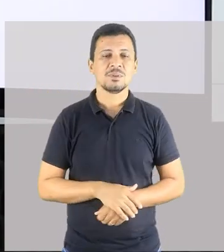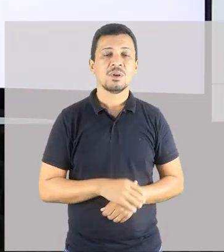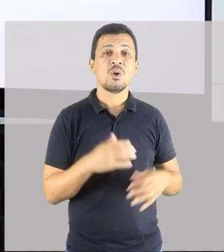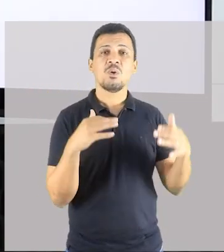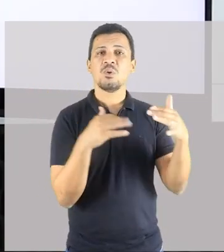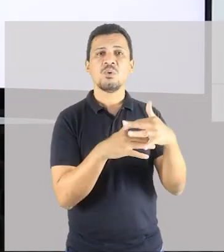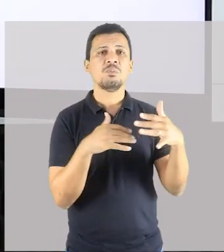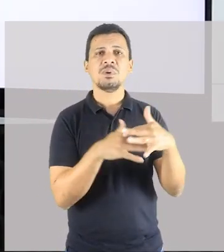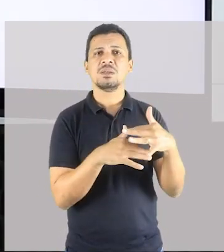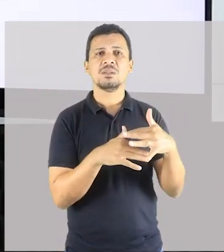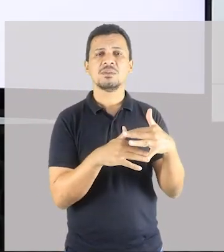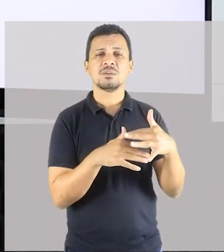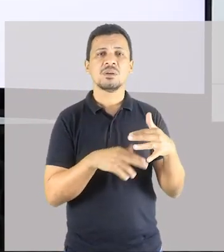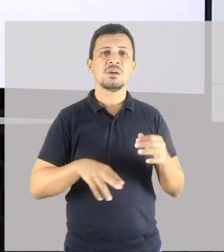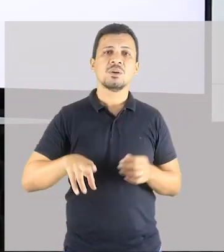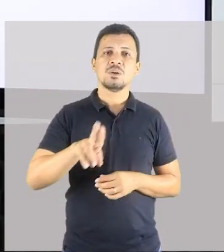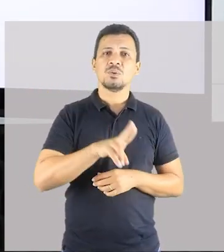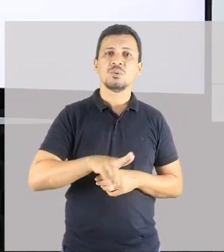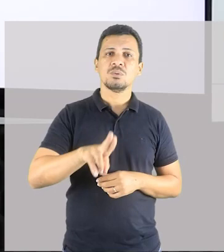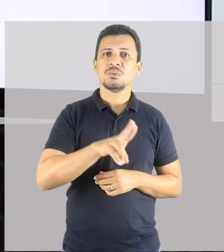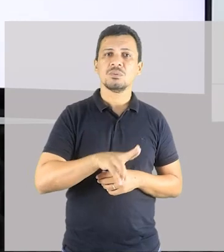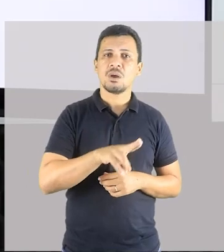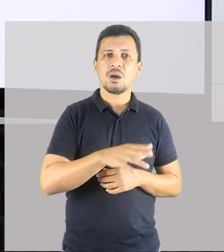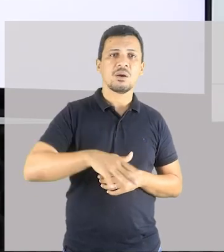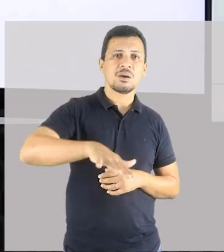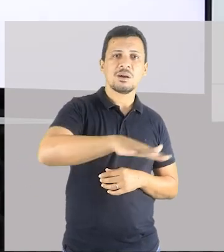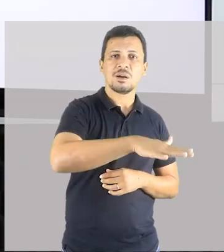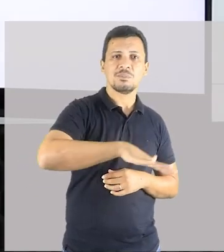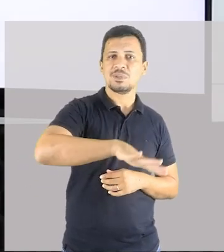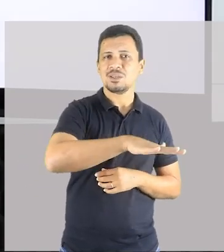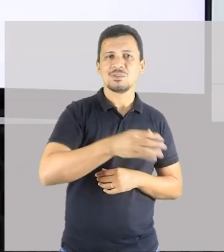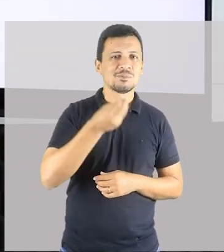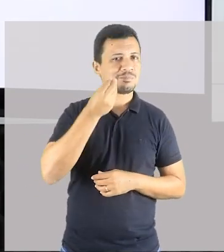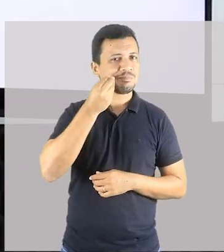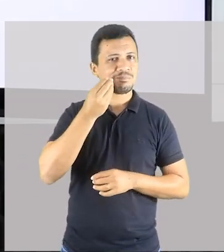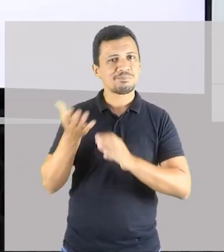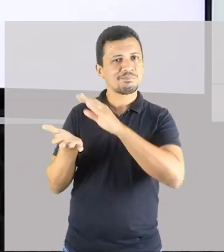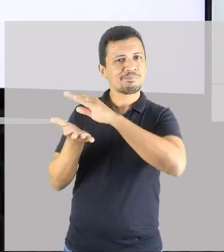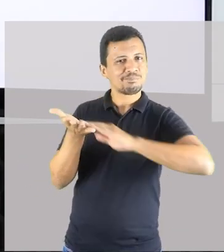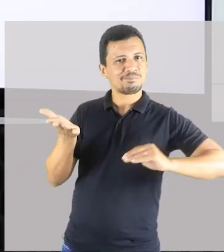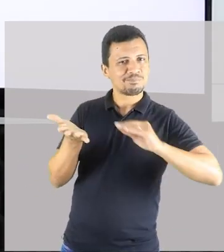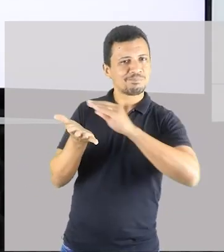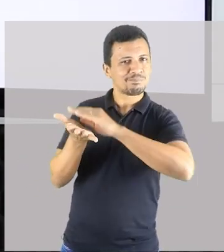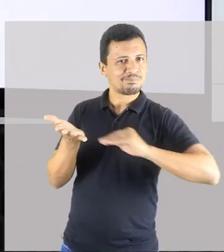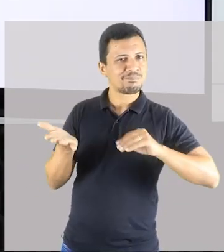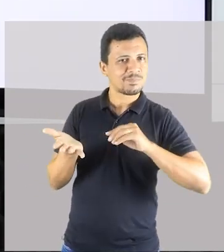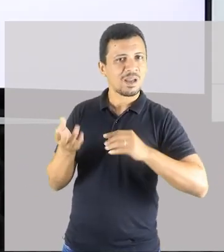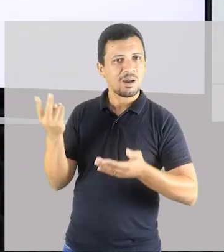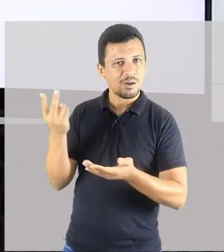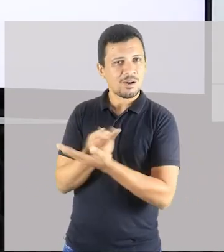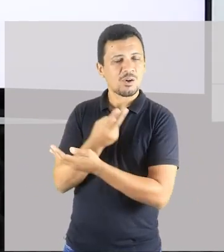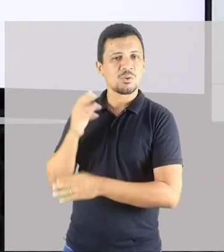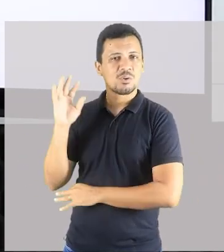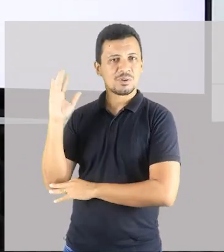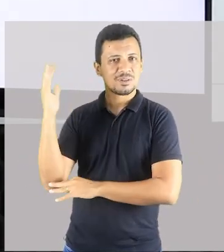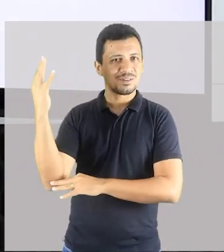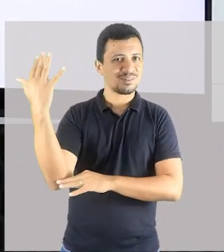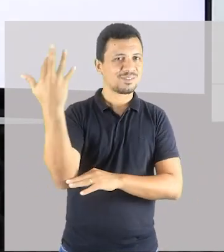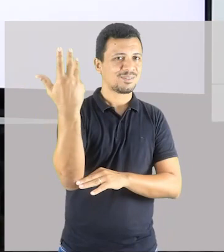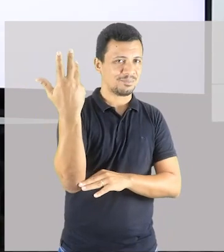aventura urbana com os ambientes tentando imitar as situações que ocorrem